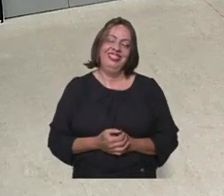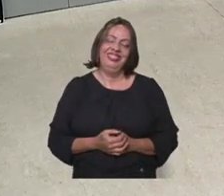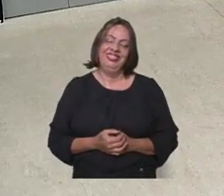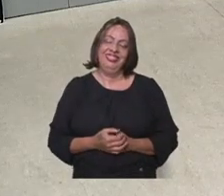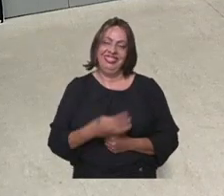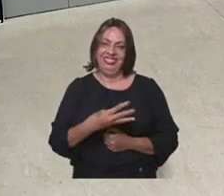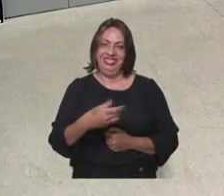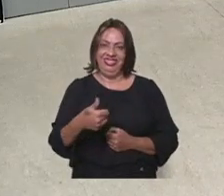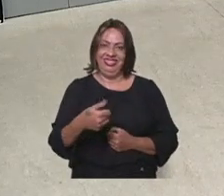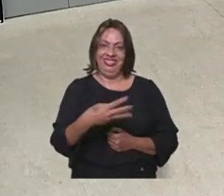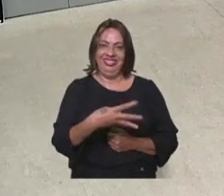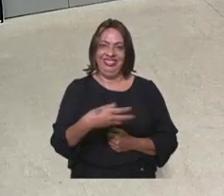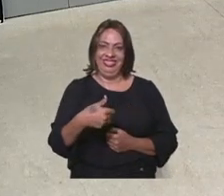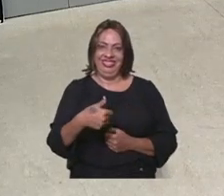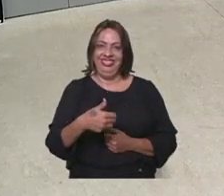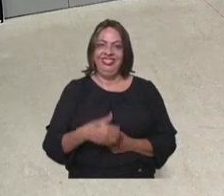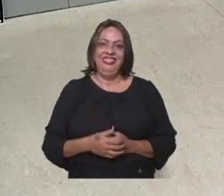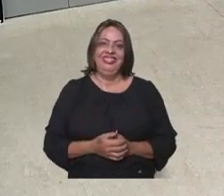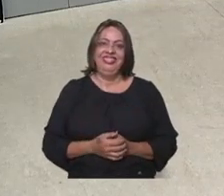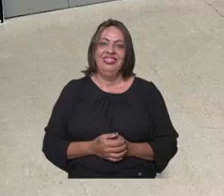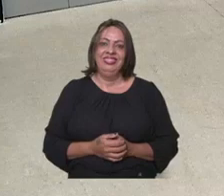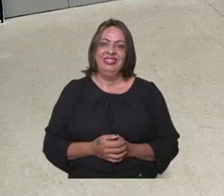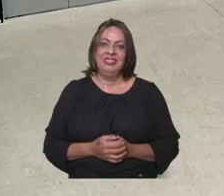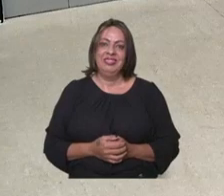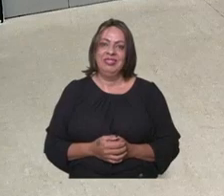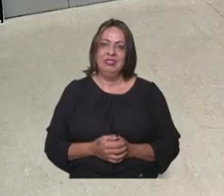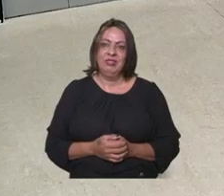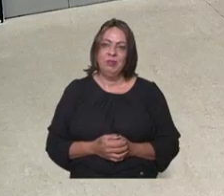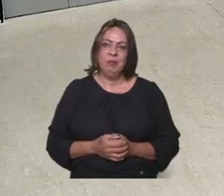18 foi 41, 41.